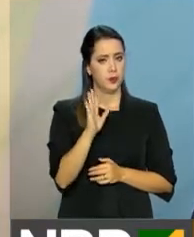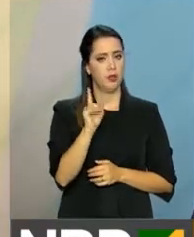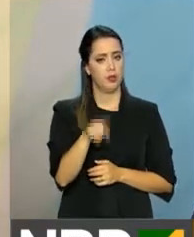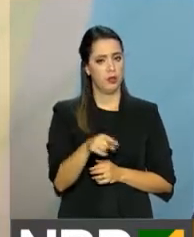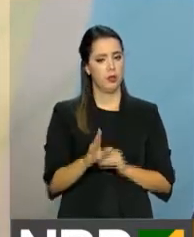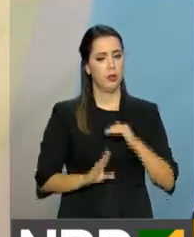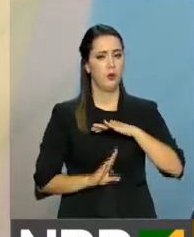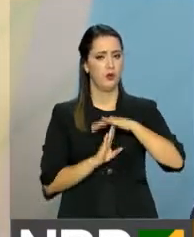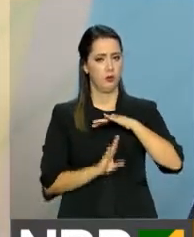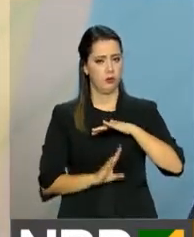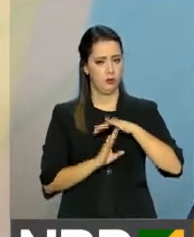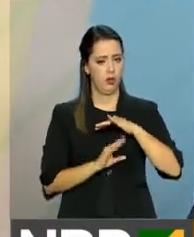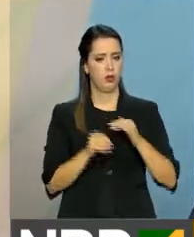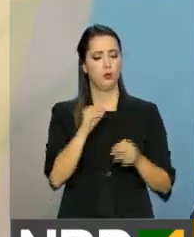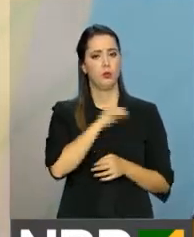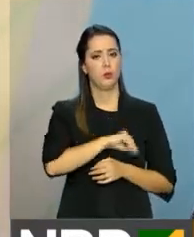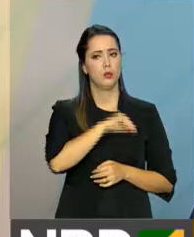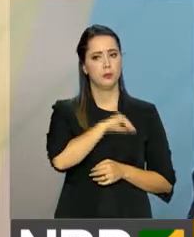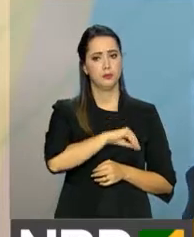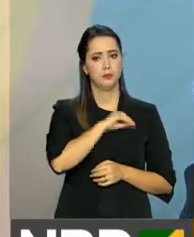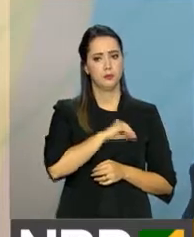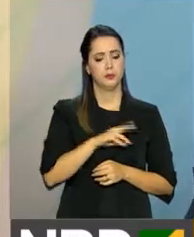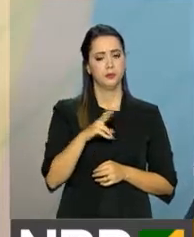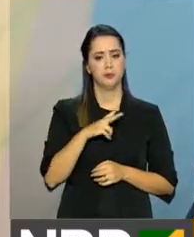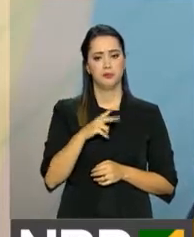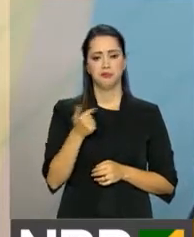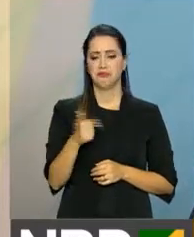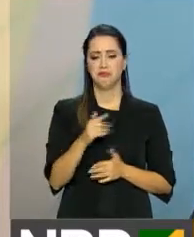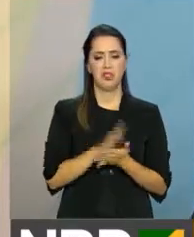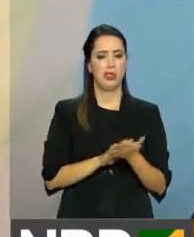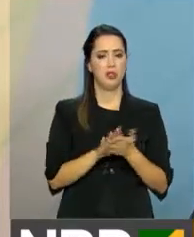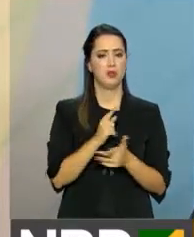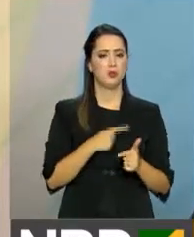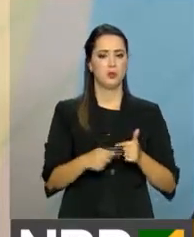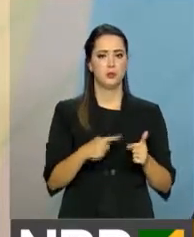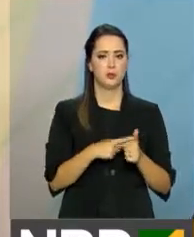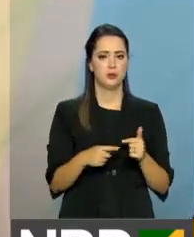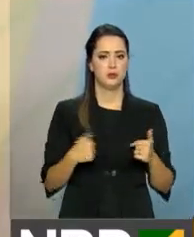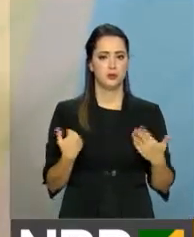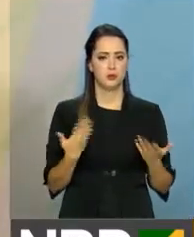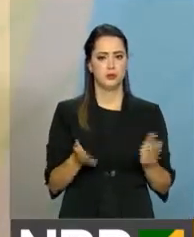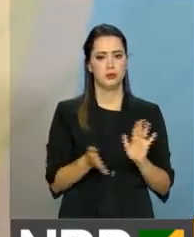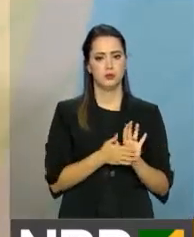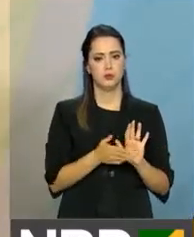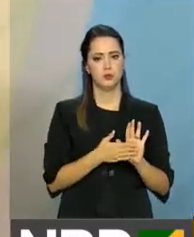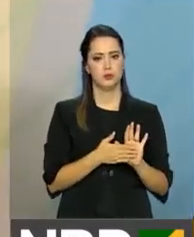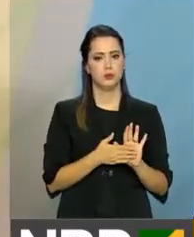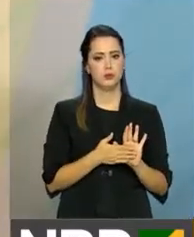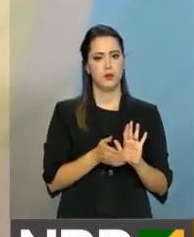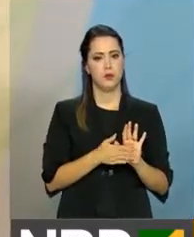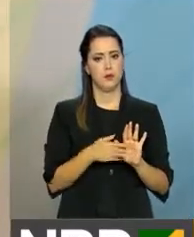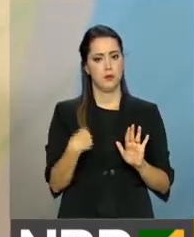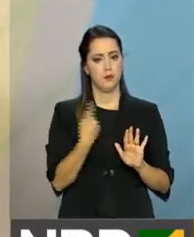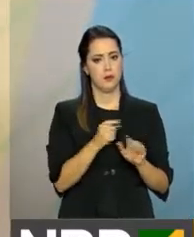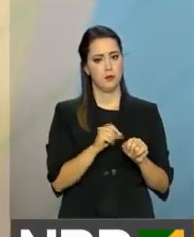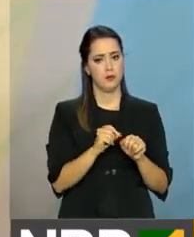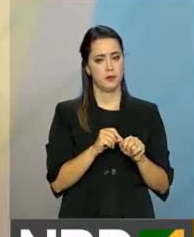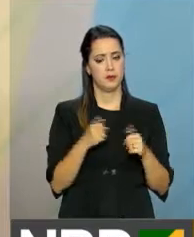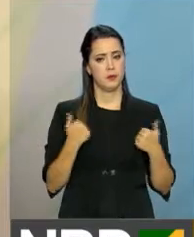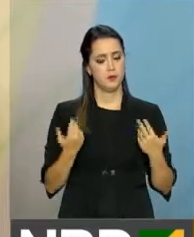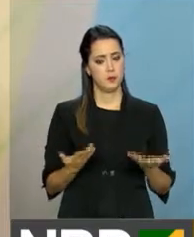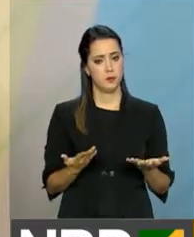teto da aposentadoria no setor privado nenhum prejuízo tiveram nas propostas que nós fizemos